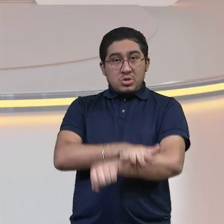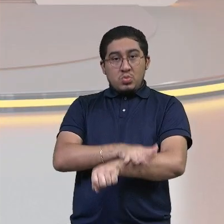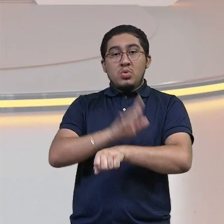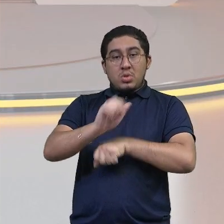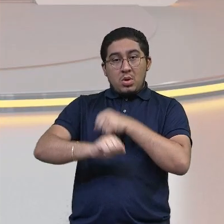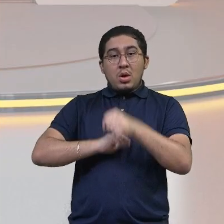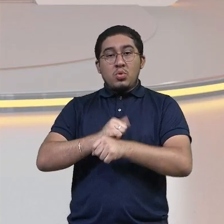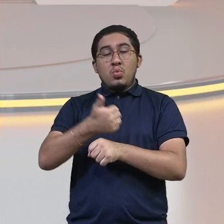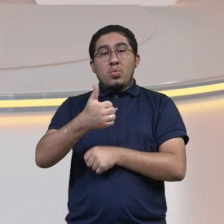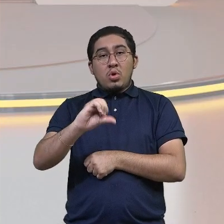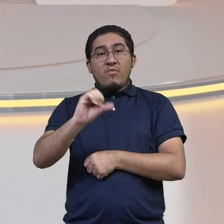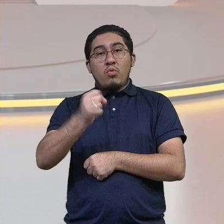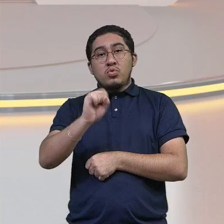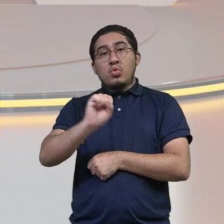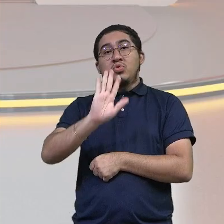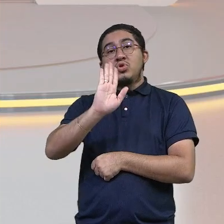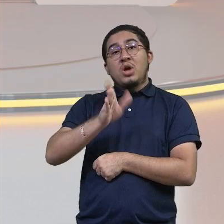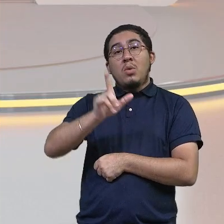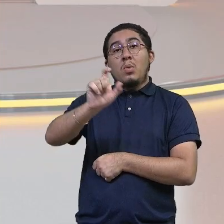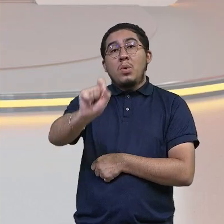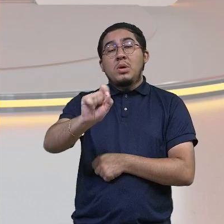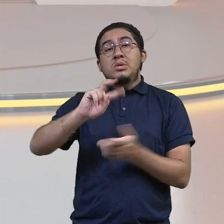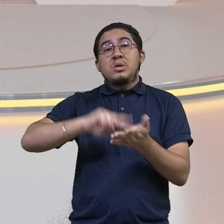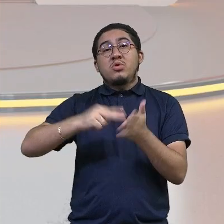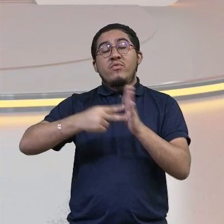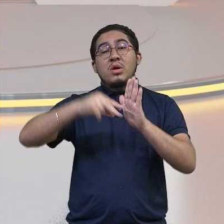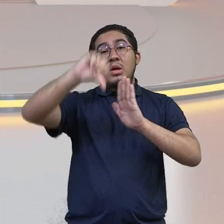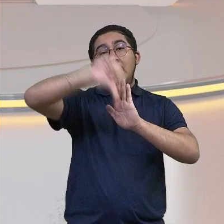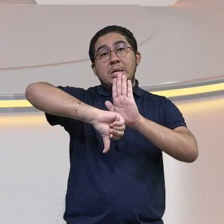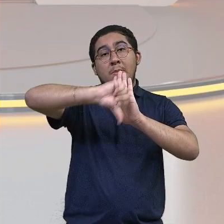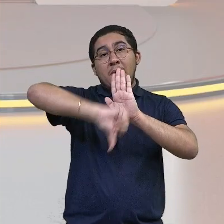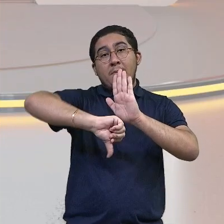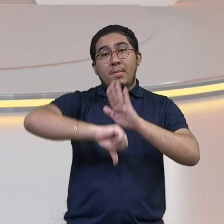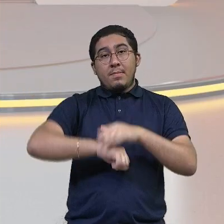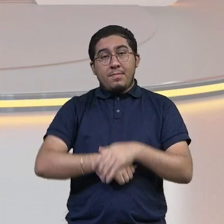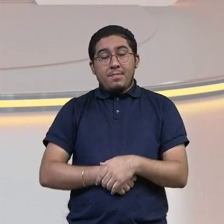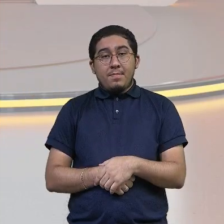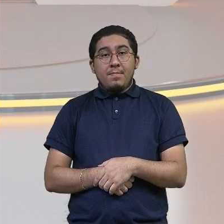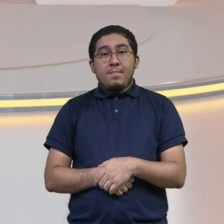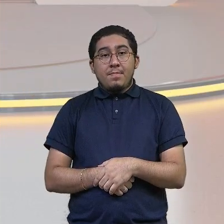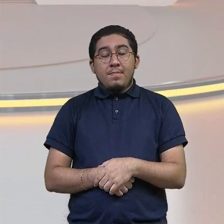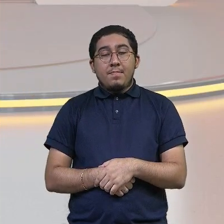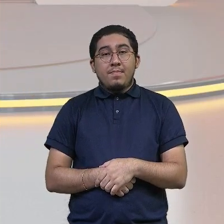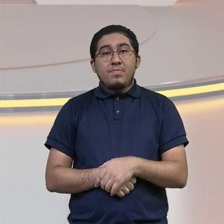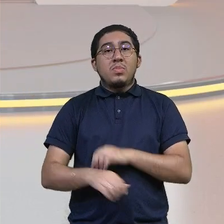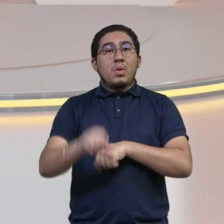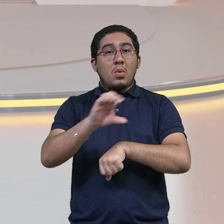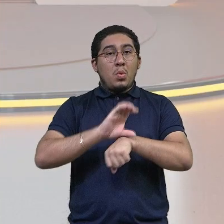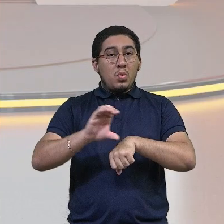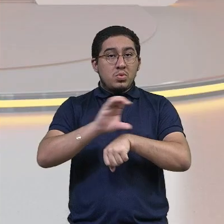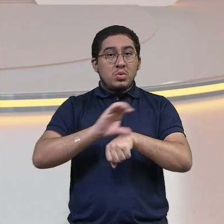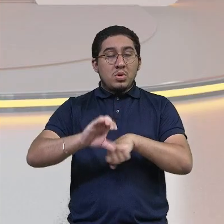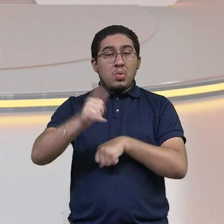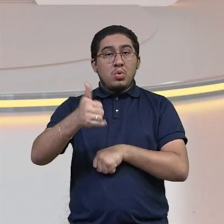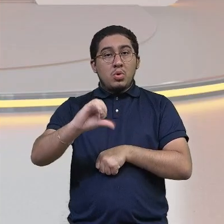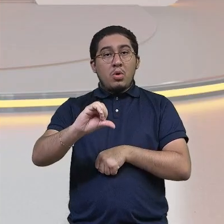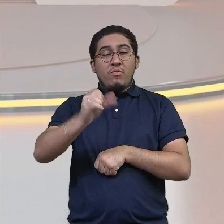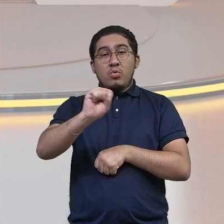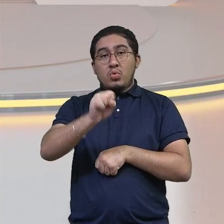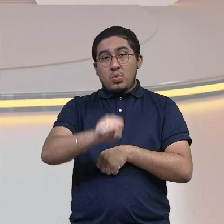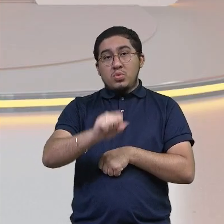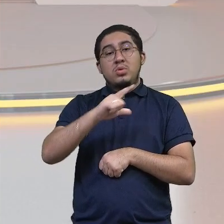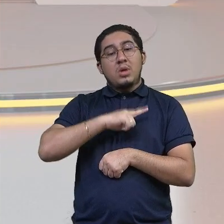também passa a ser considerado crime, ok? Então essa Constituição de 88 tem um grande